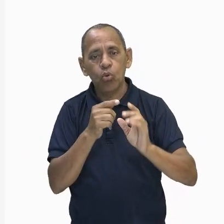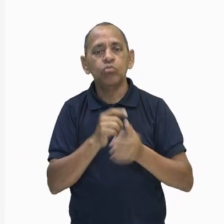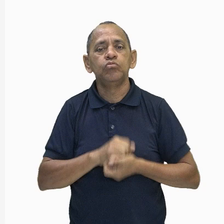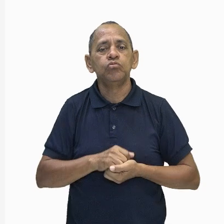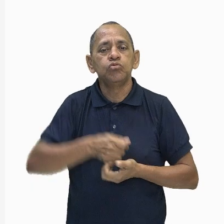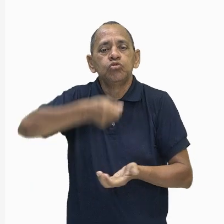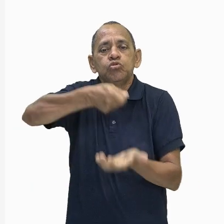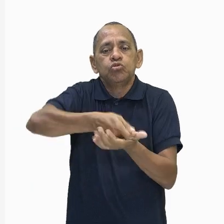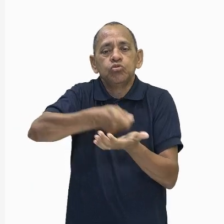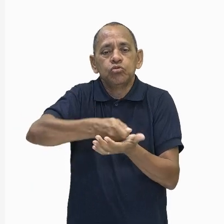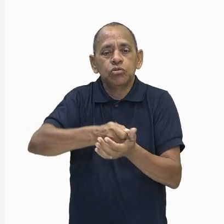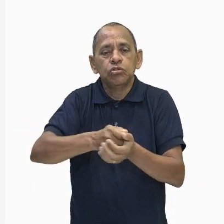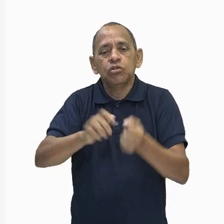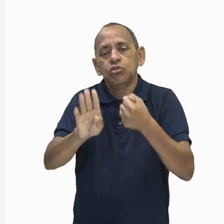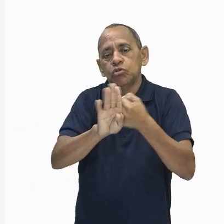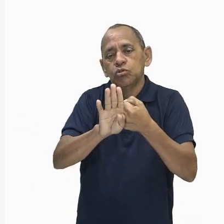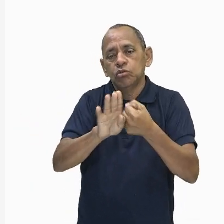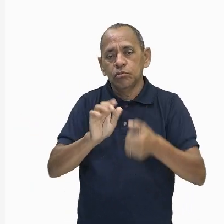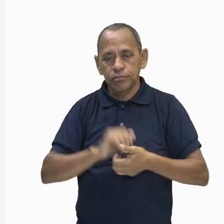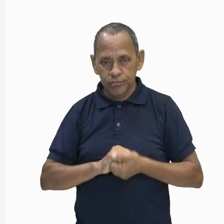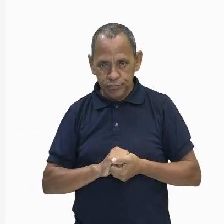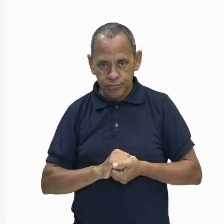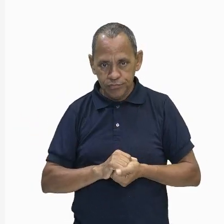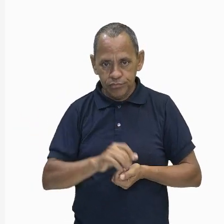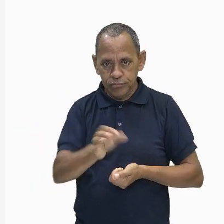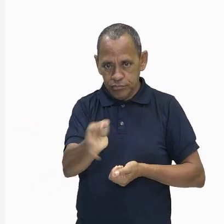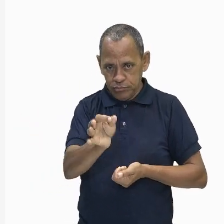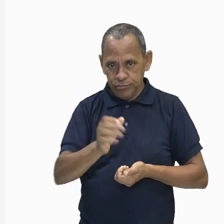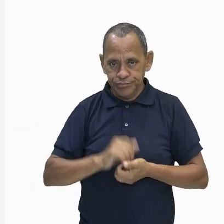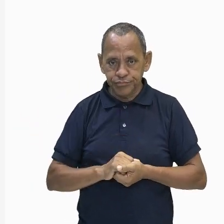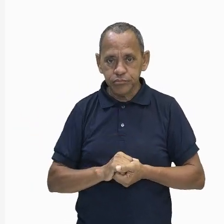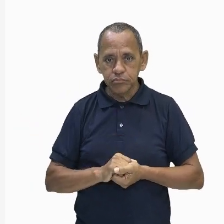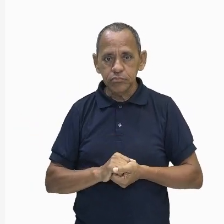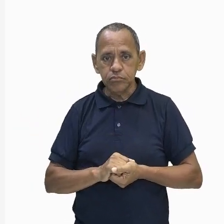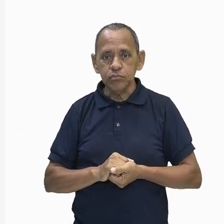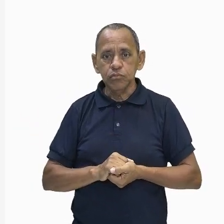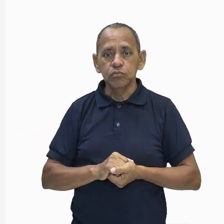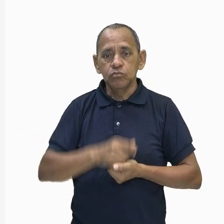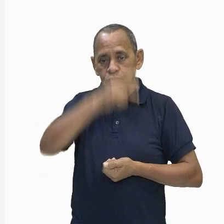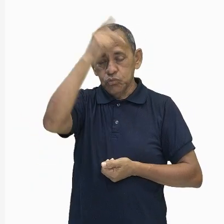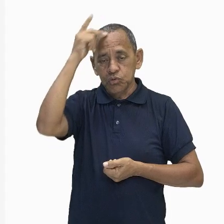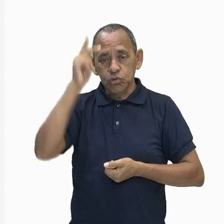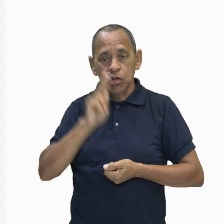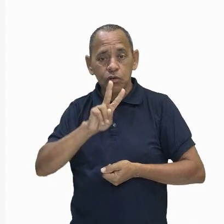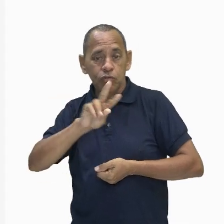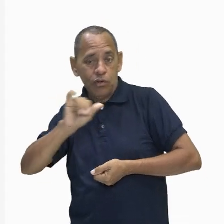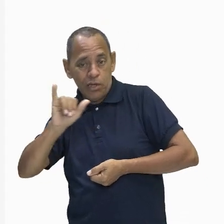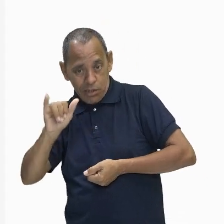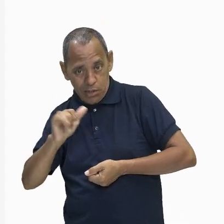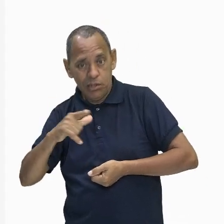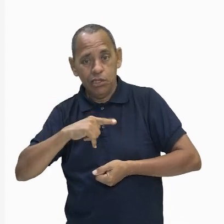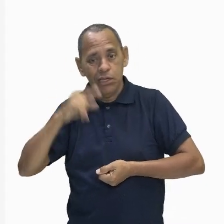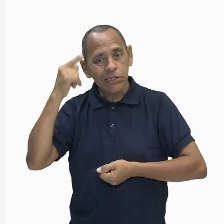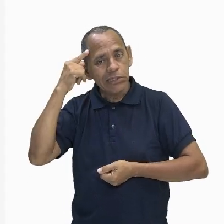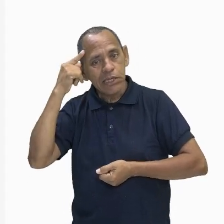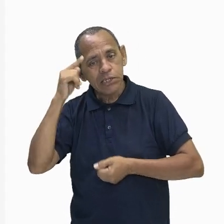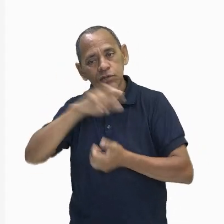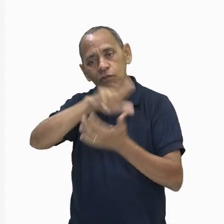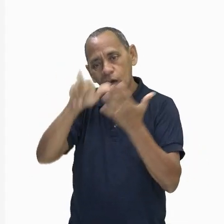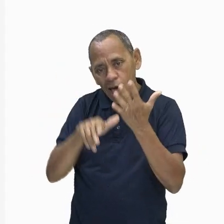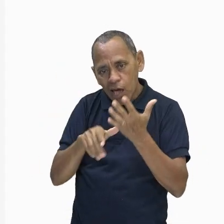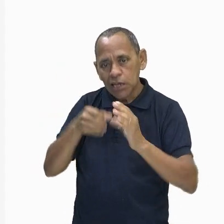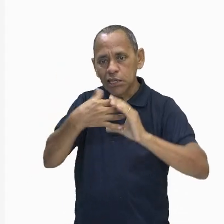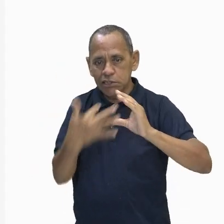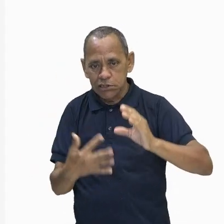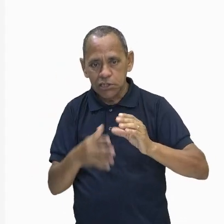um substantivo, certo? Então, perceba que ele vai trazer diversas ideias caracterizando um substantivo. E